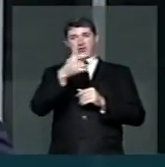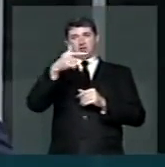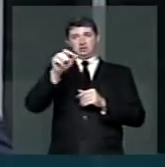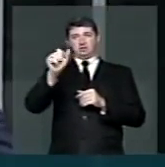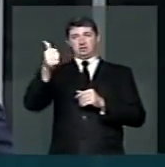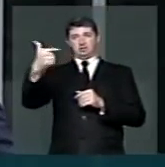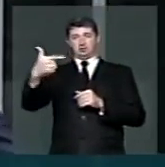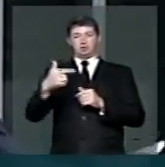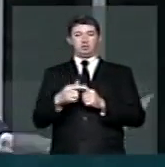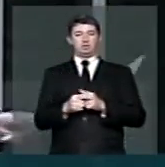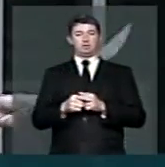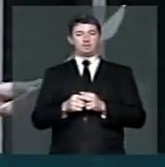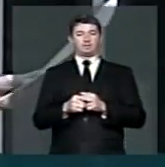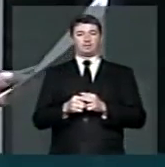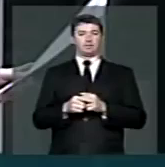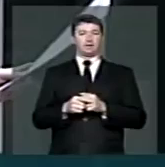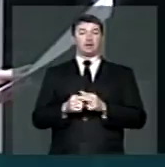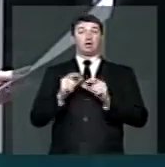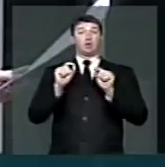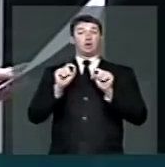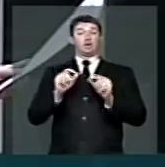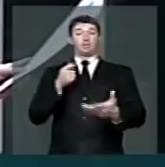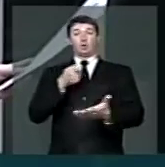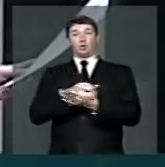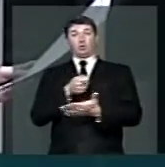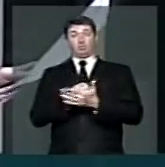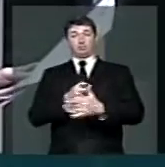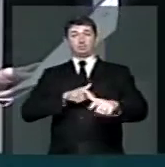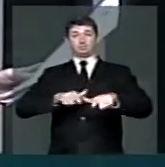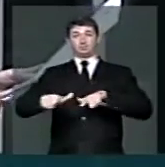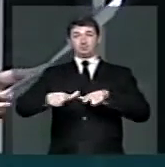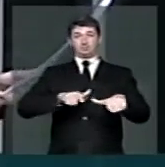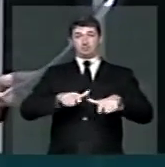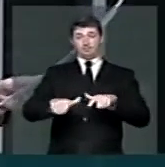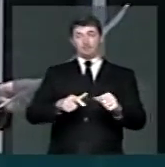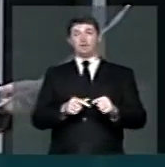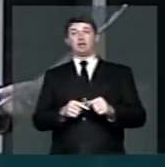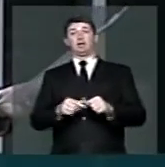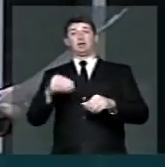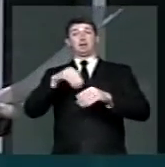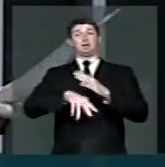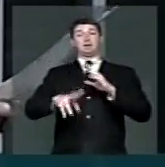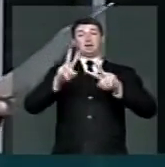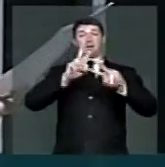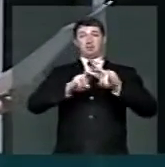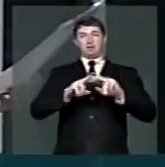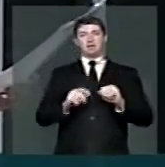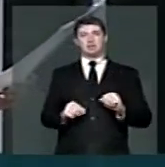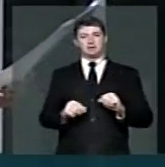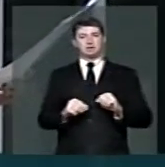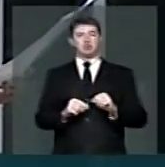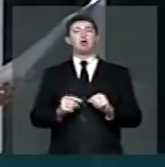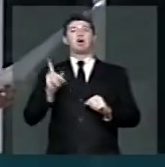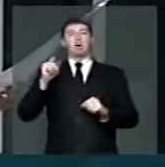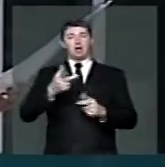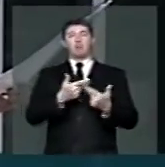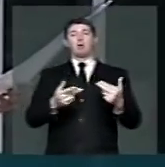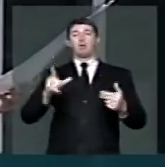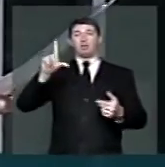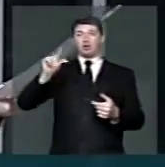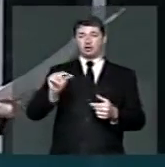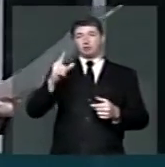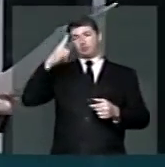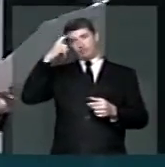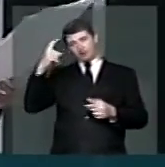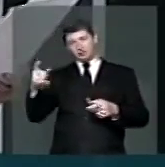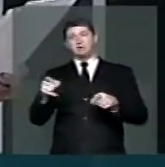exemplo, que obriga o trabalho nos presídios e justifica como meio de reduzir os efeitos do crime